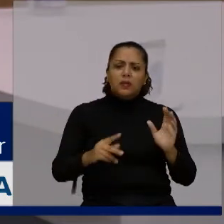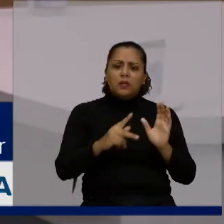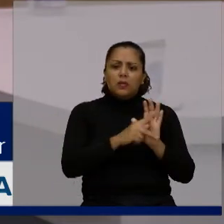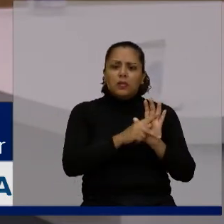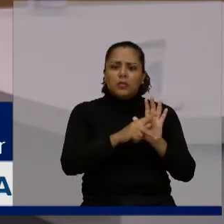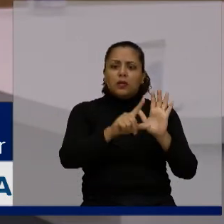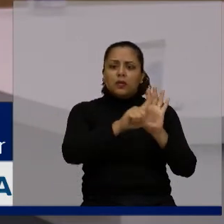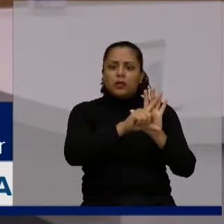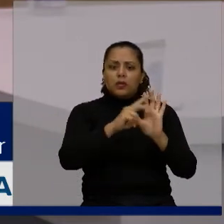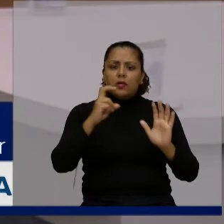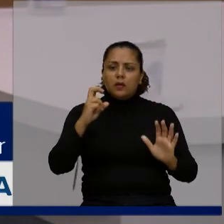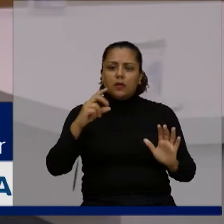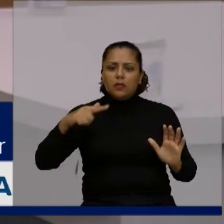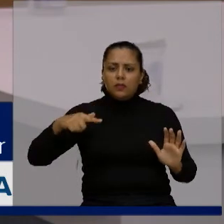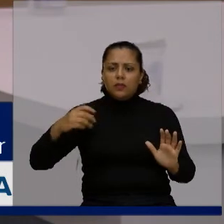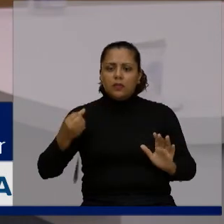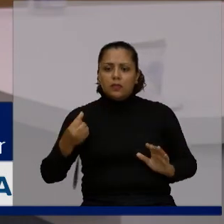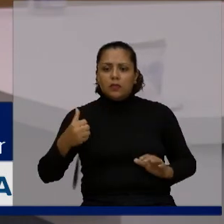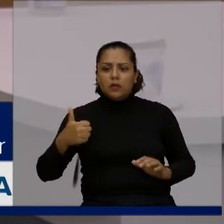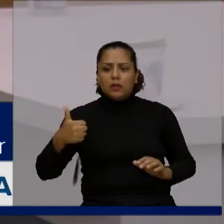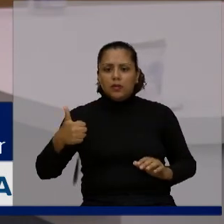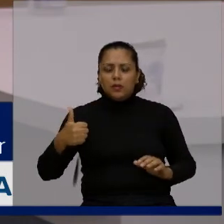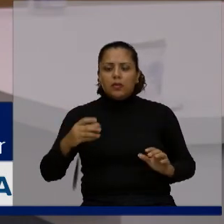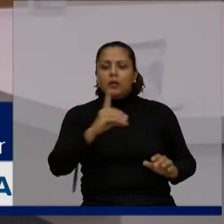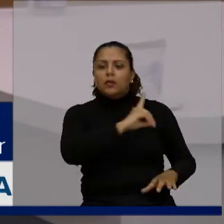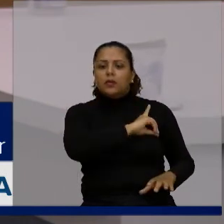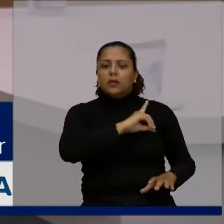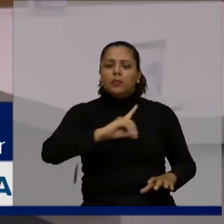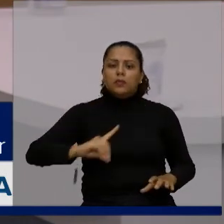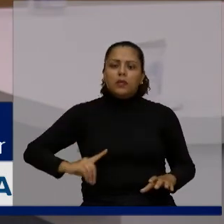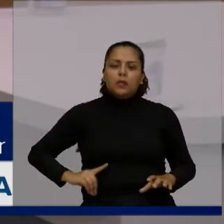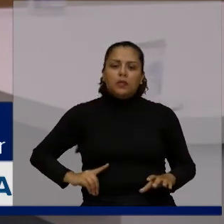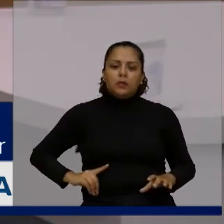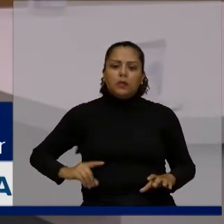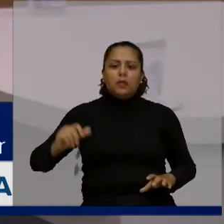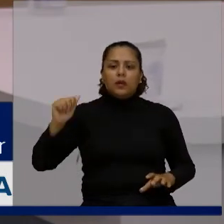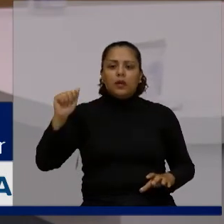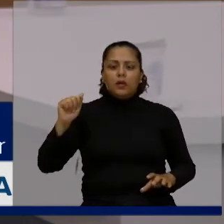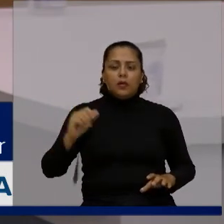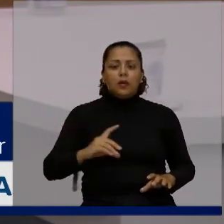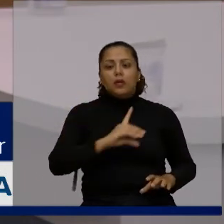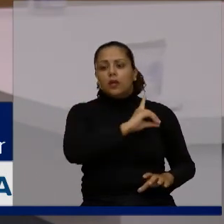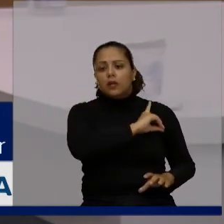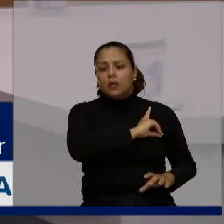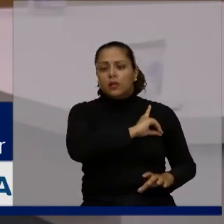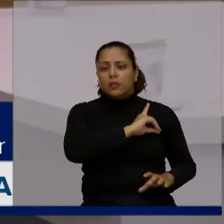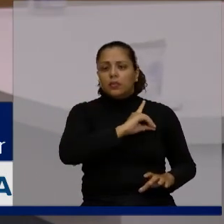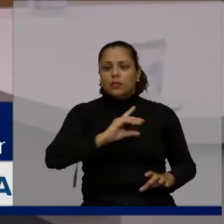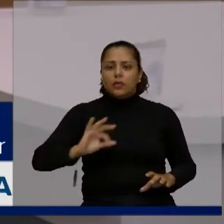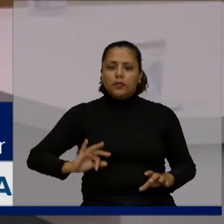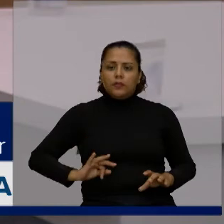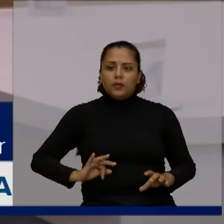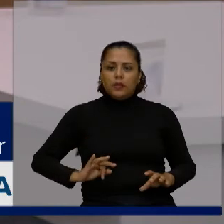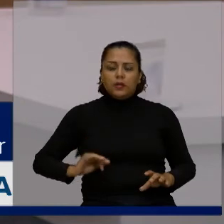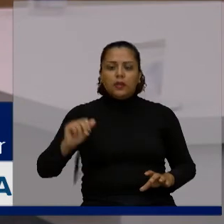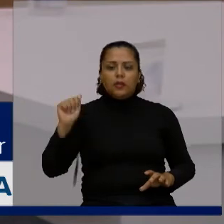5761 do deputado federal Alex, que, na verdade, ele está